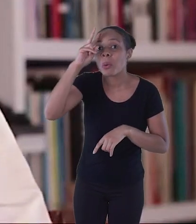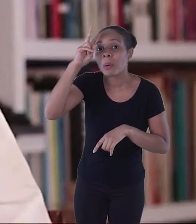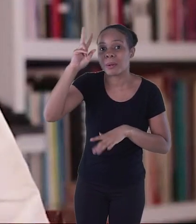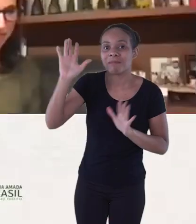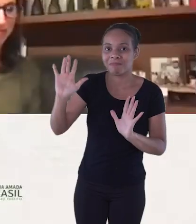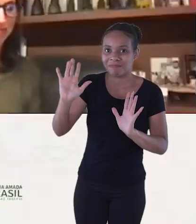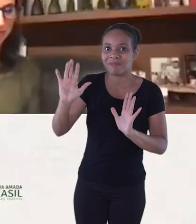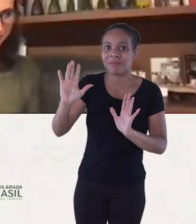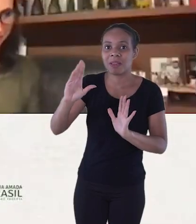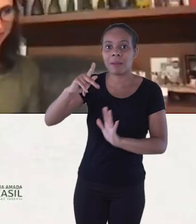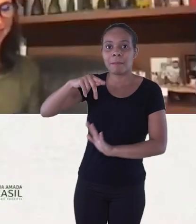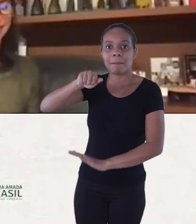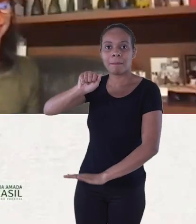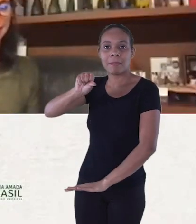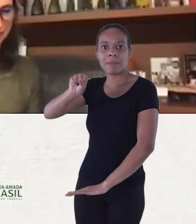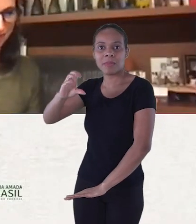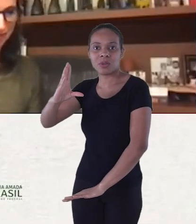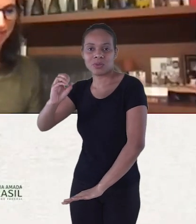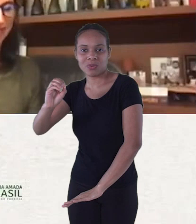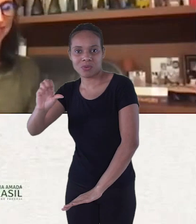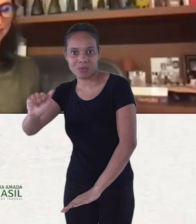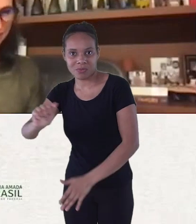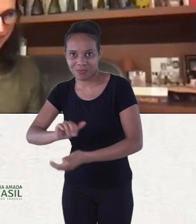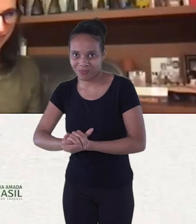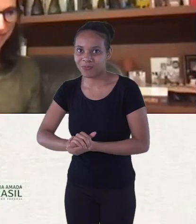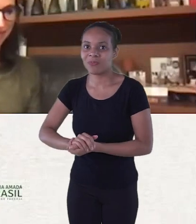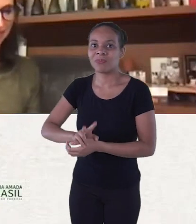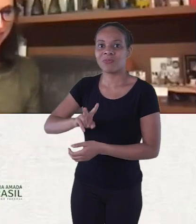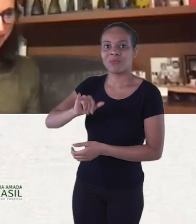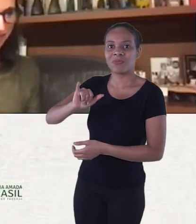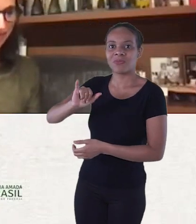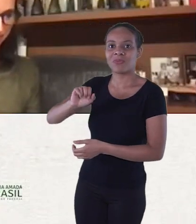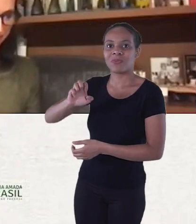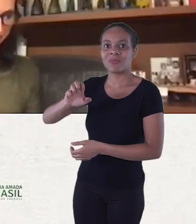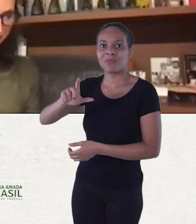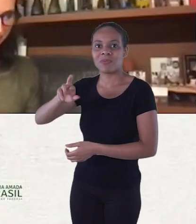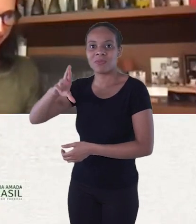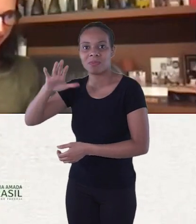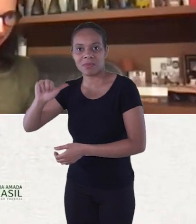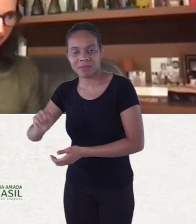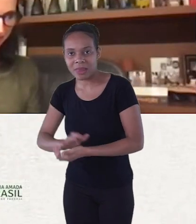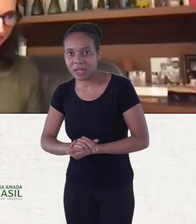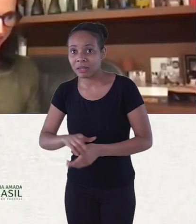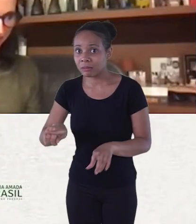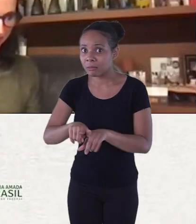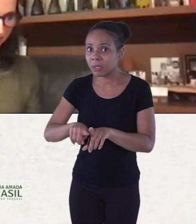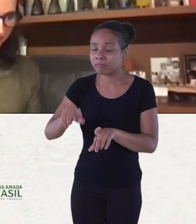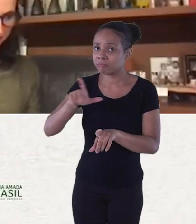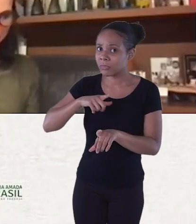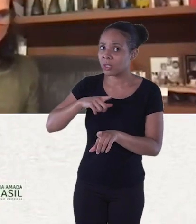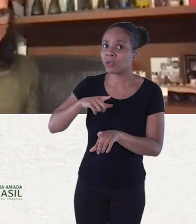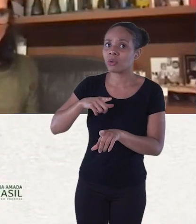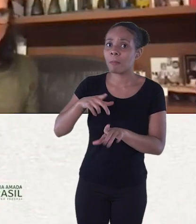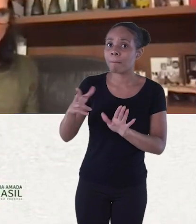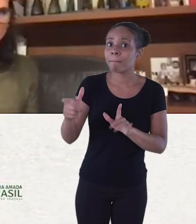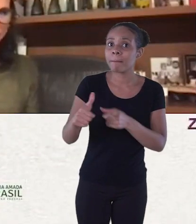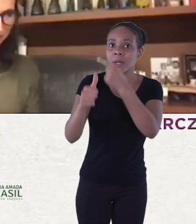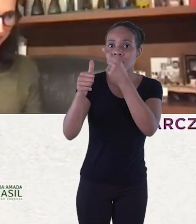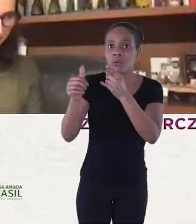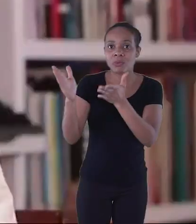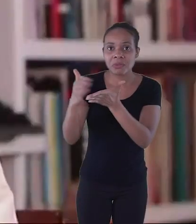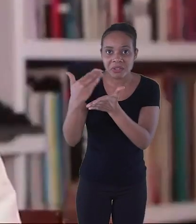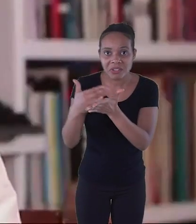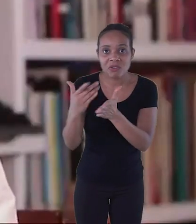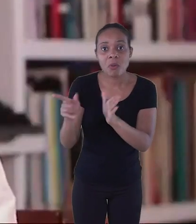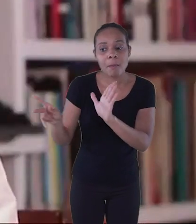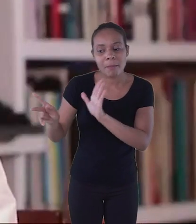essa história, né? Retratada no livro em outro livro agora, recentemente publicado pela Bazar do Tempo. Olha, é